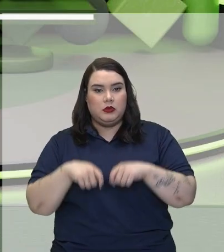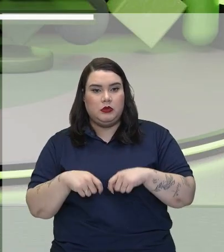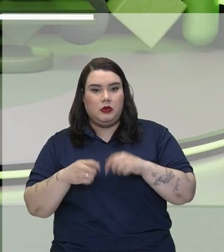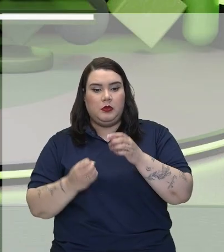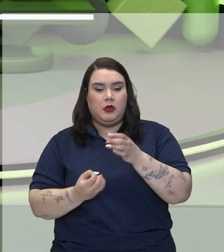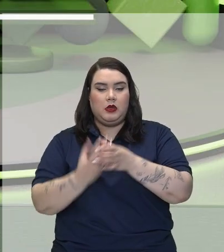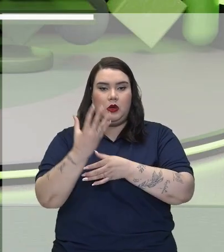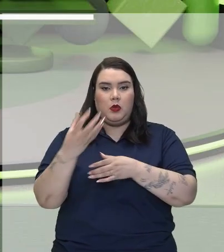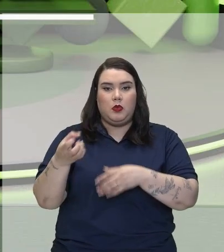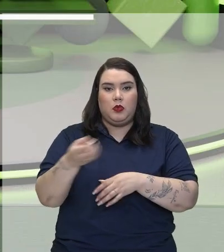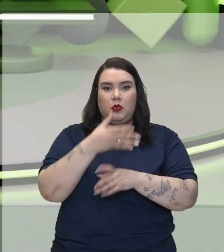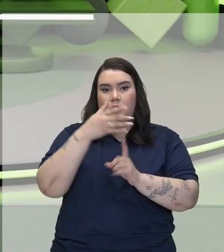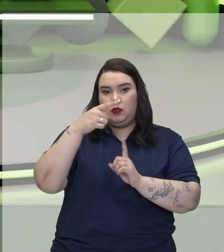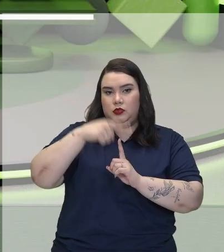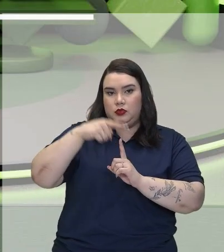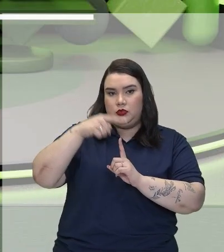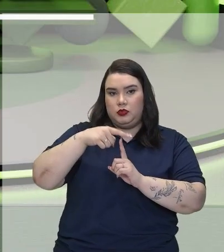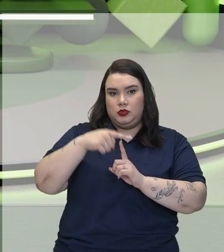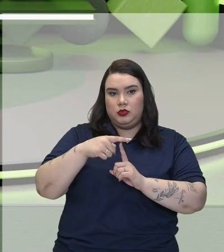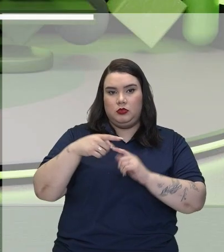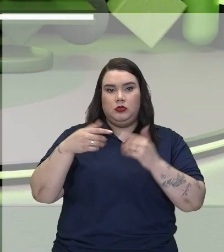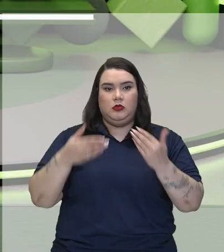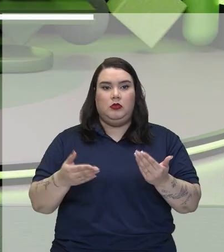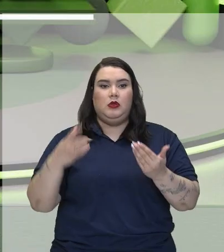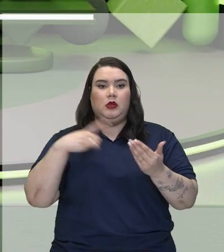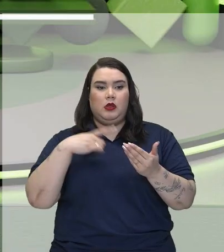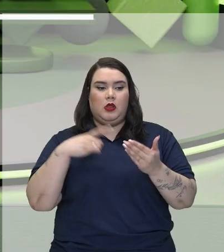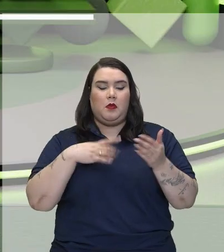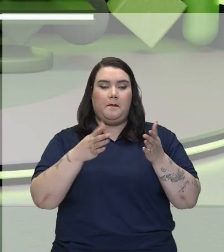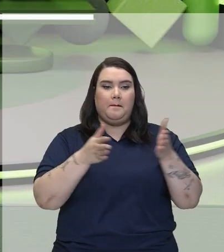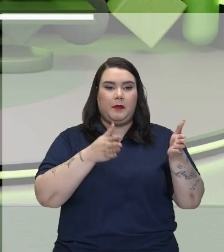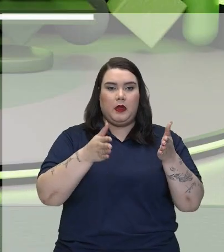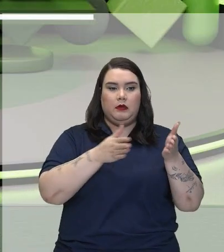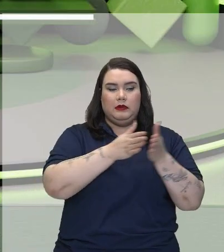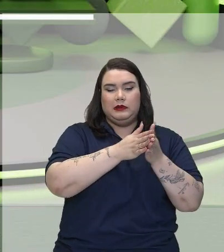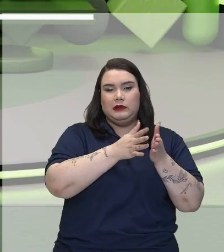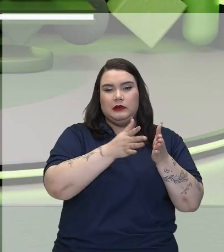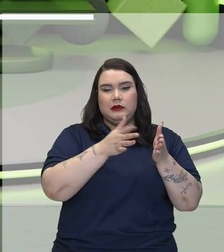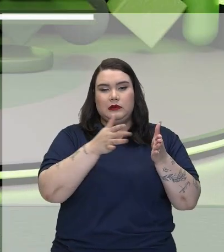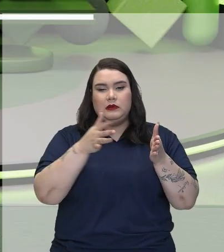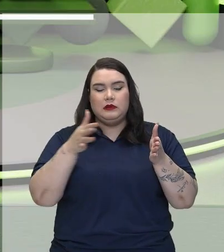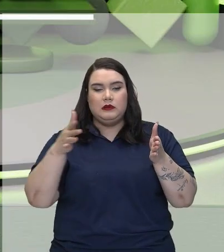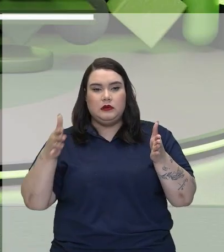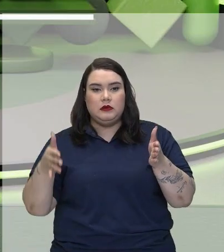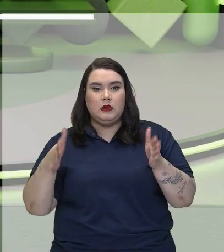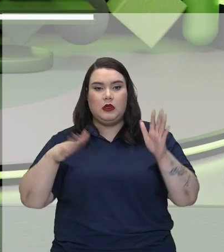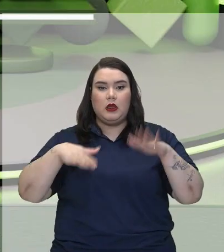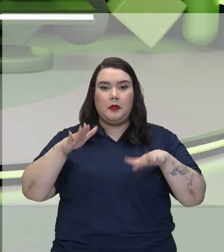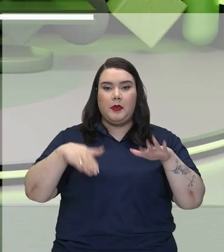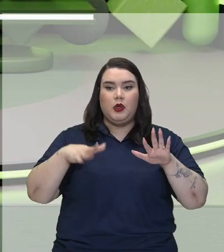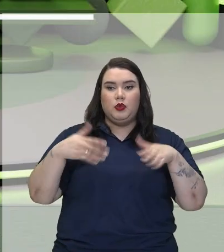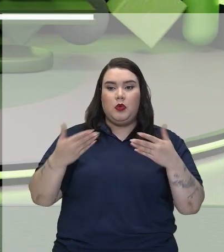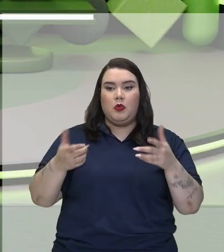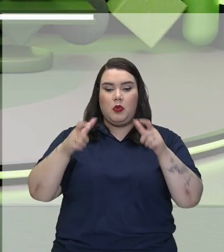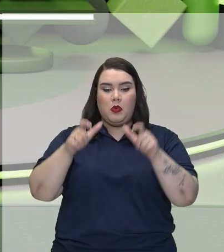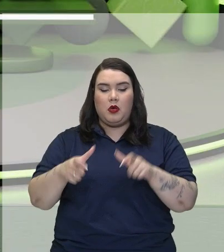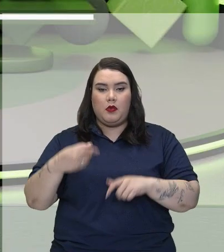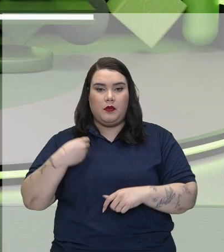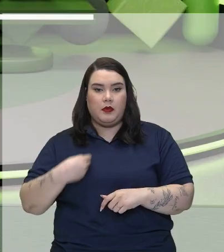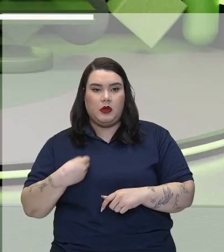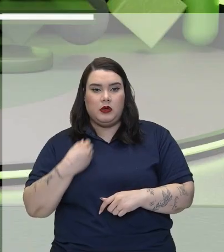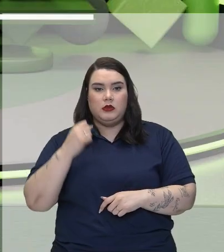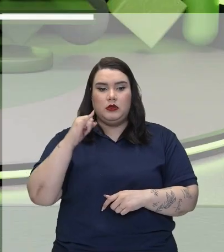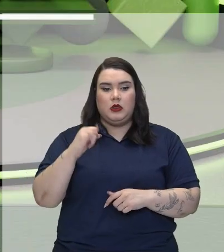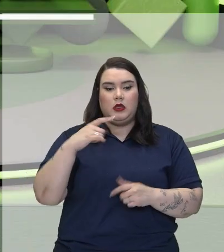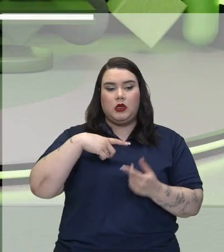de uma nova espécie, ela leva um tempo, tá? Ocorre um tempo ali, de acordo com o ambiente onde ela está, se tem mutação